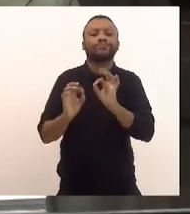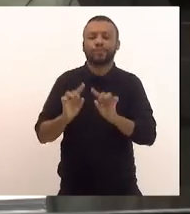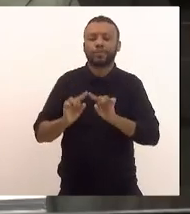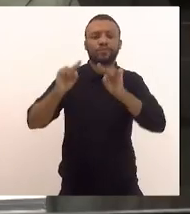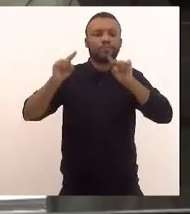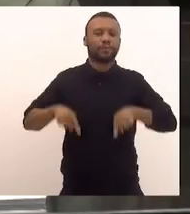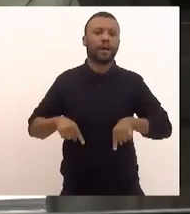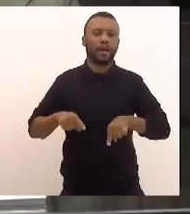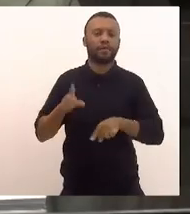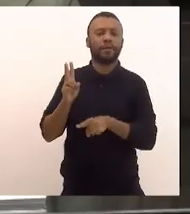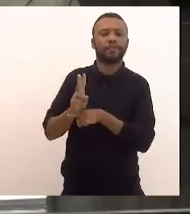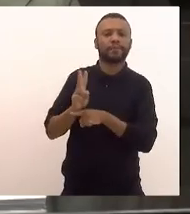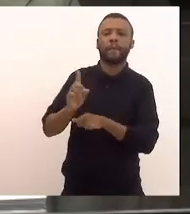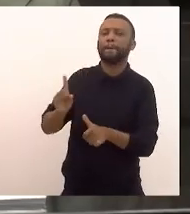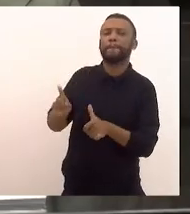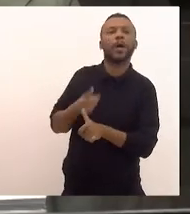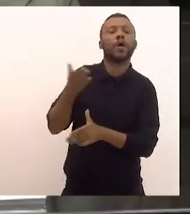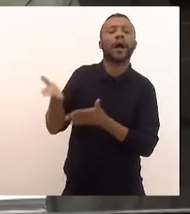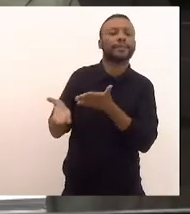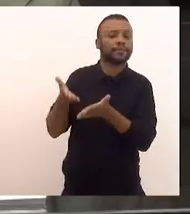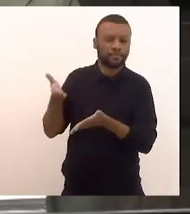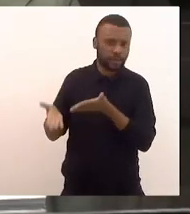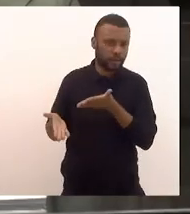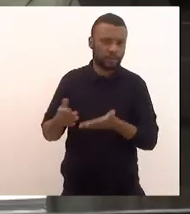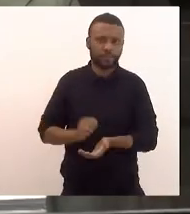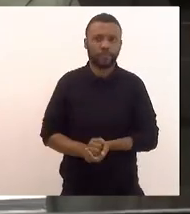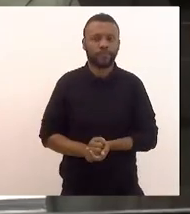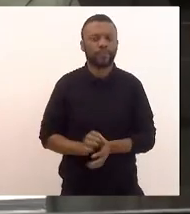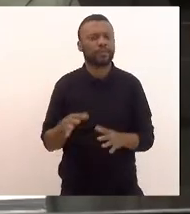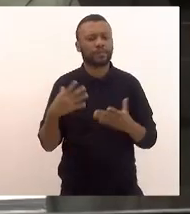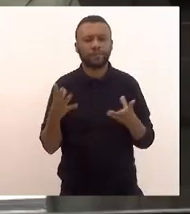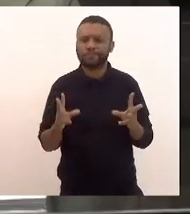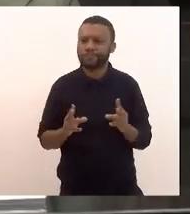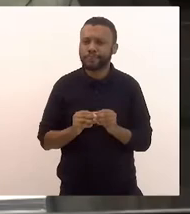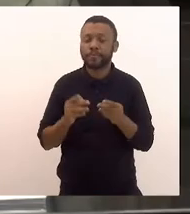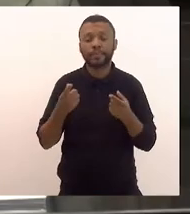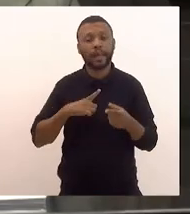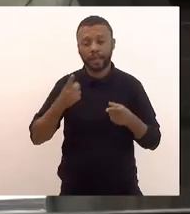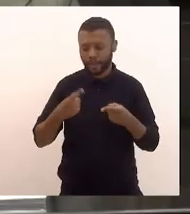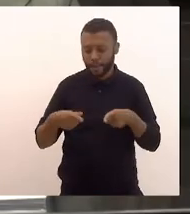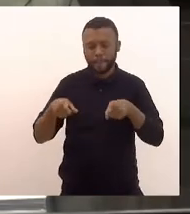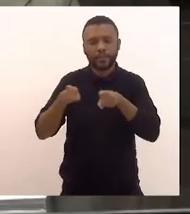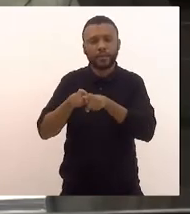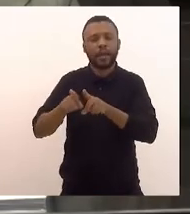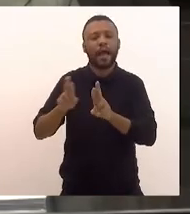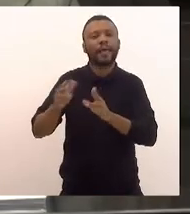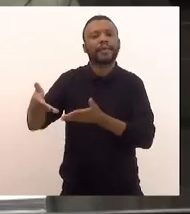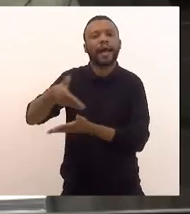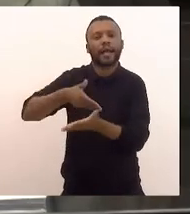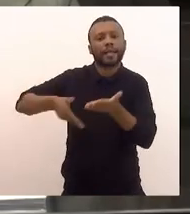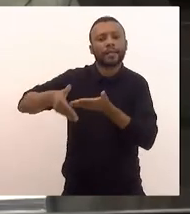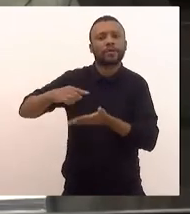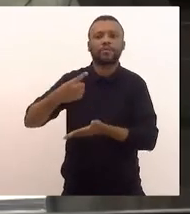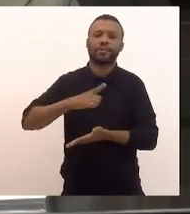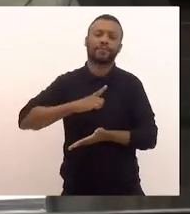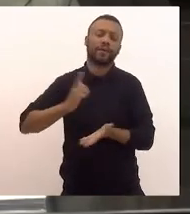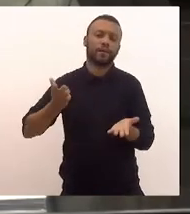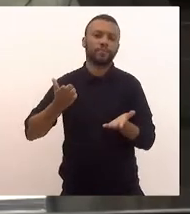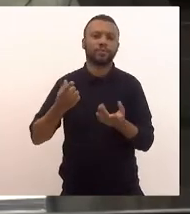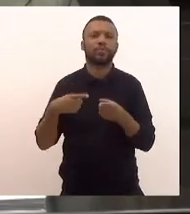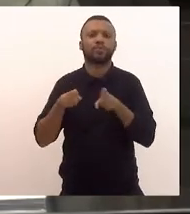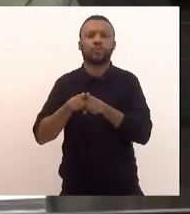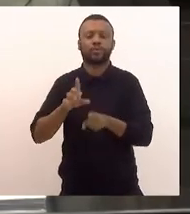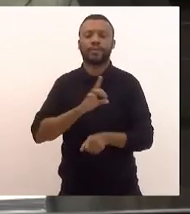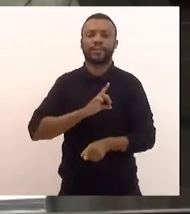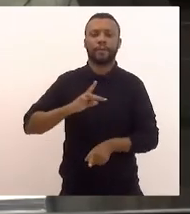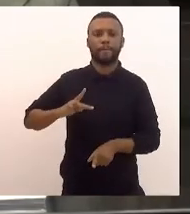público fazer esse primeiro atendimento então essa simbiose essa parceria toda essa relação que nós tivemos com a